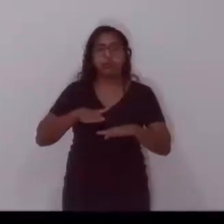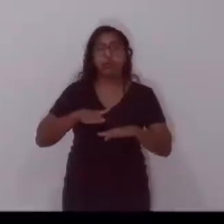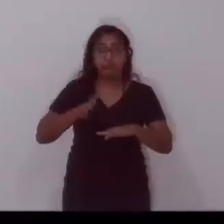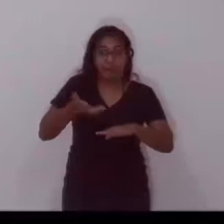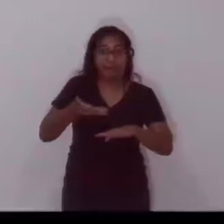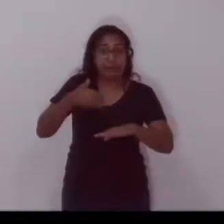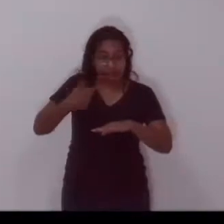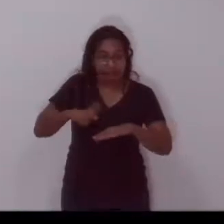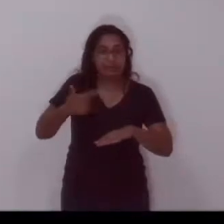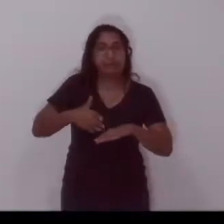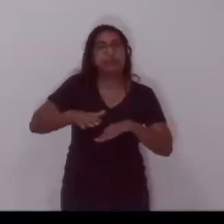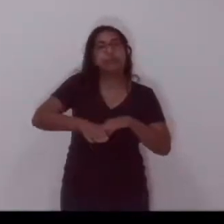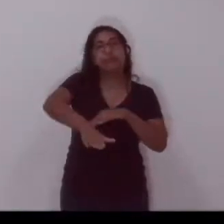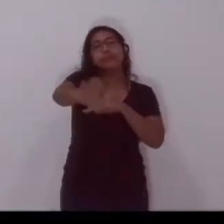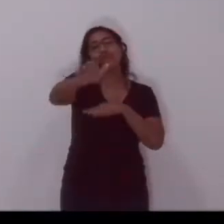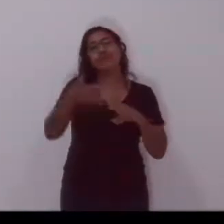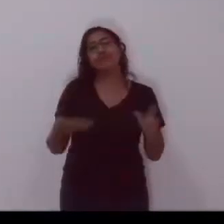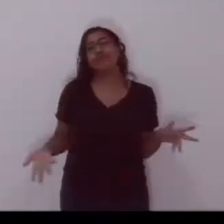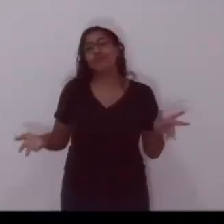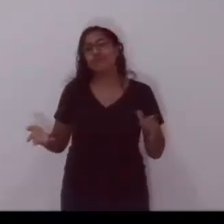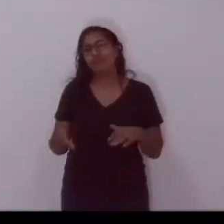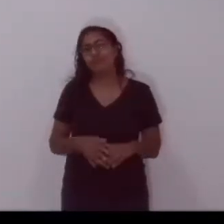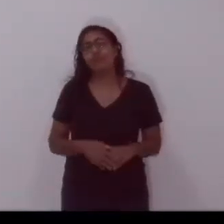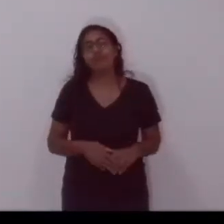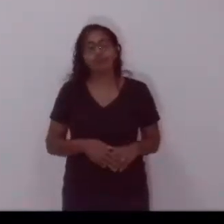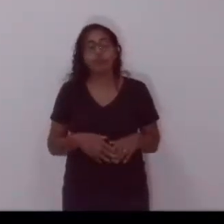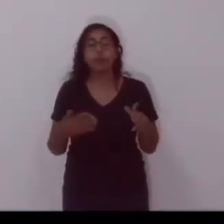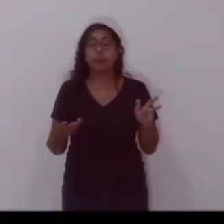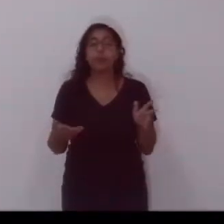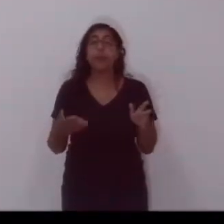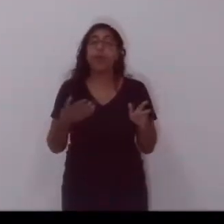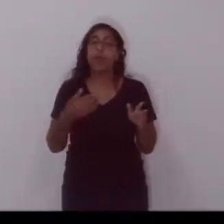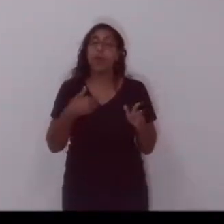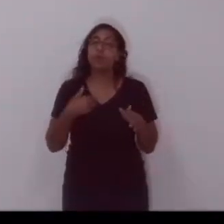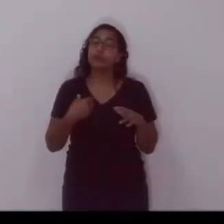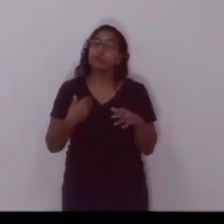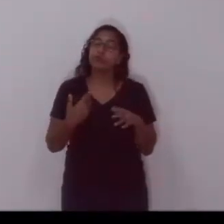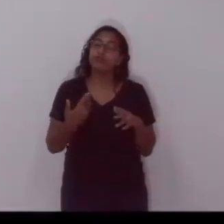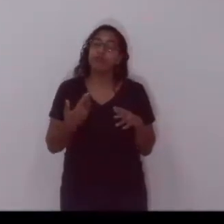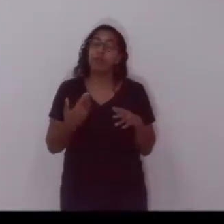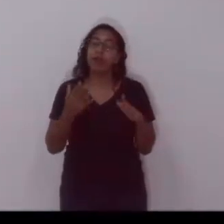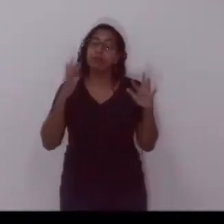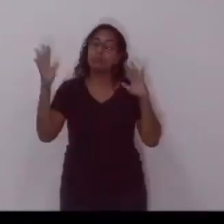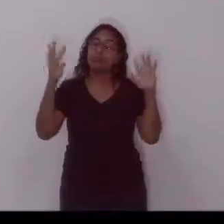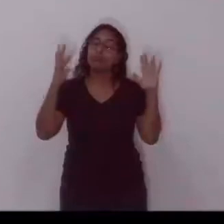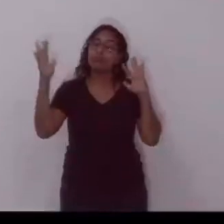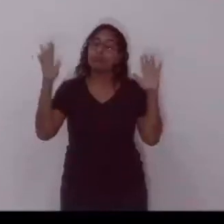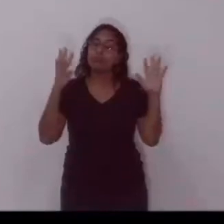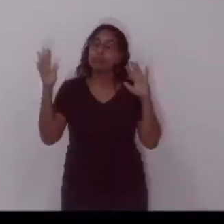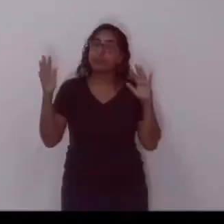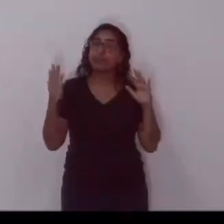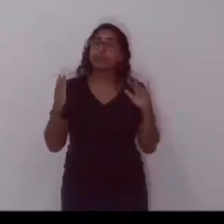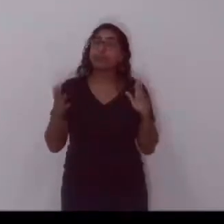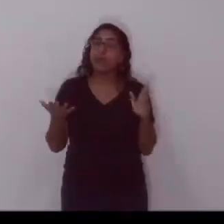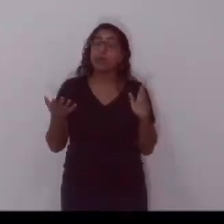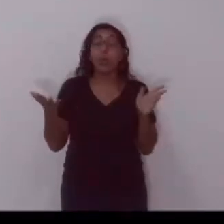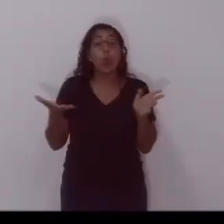vou encaminhar, como eu prometi ali para o pessoal da secretaria, mas ficam essas perguntas. Quanto que a gente pensa hoje